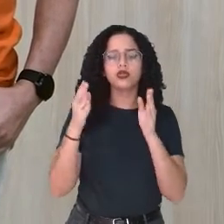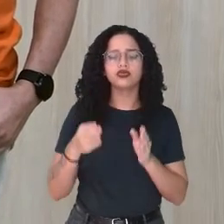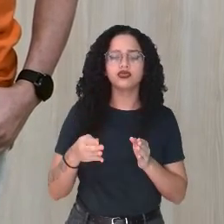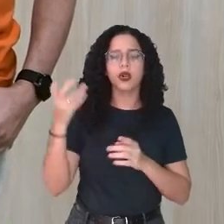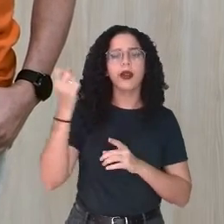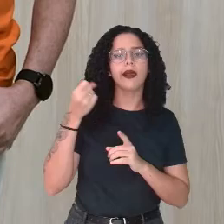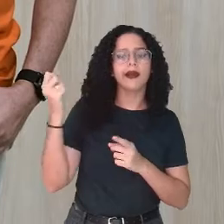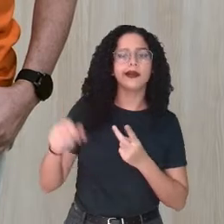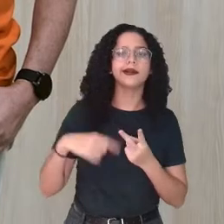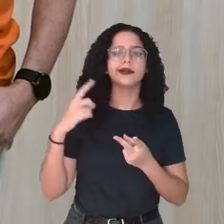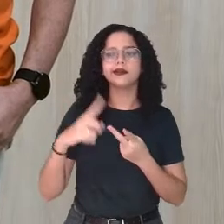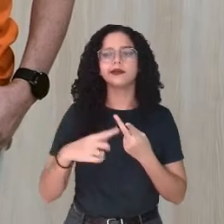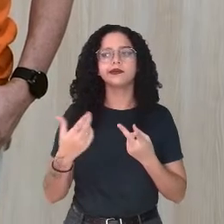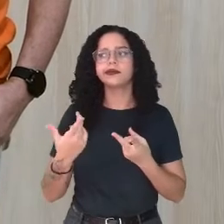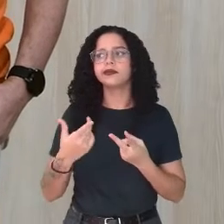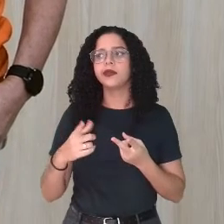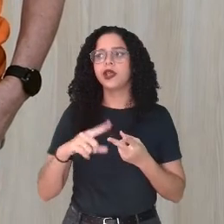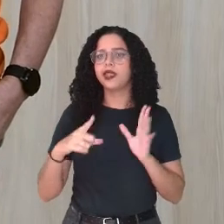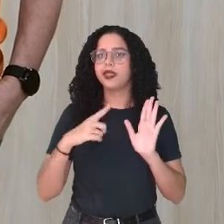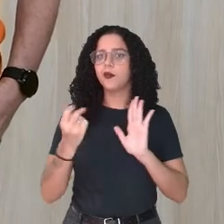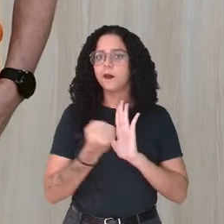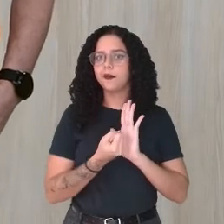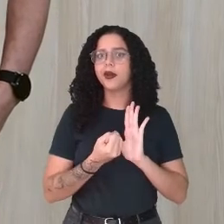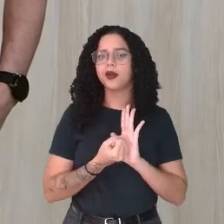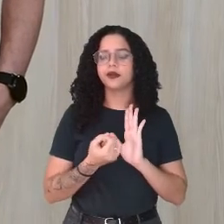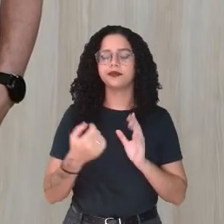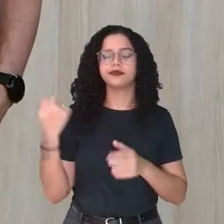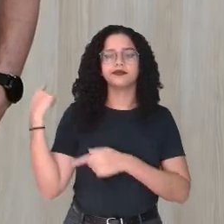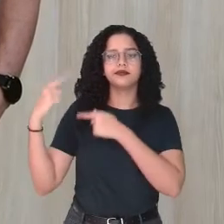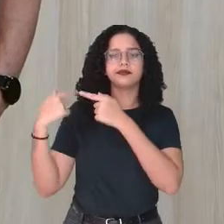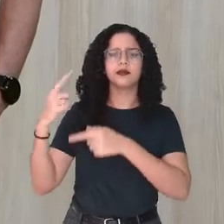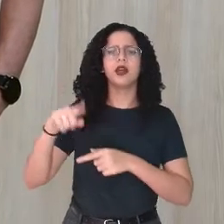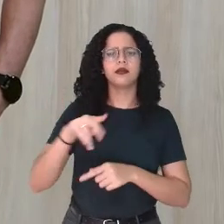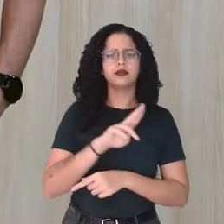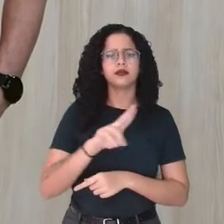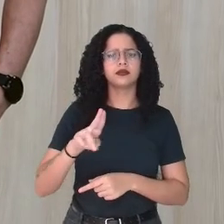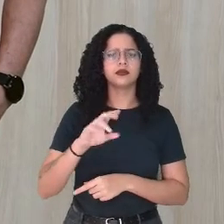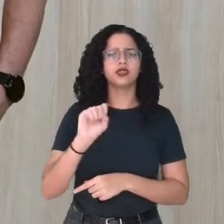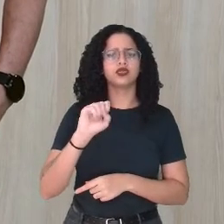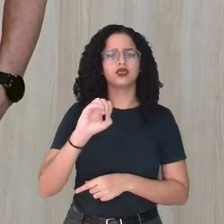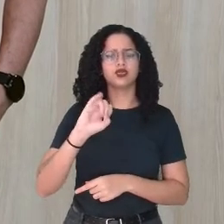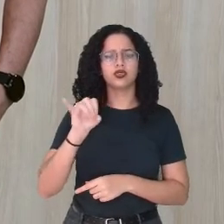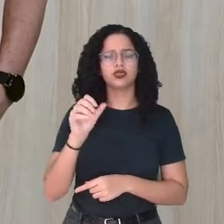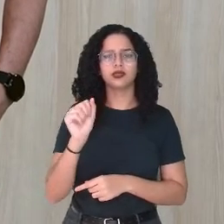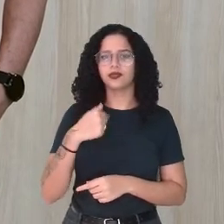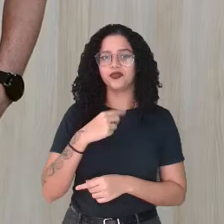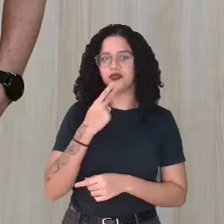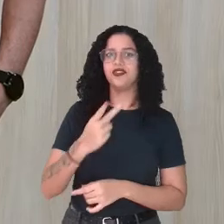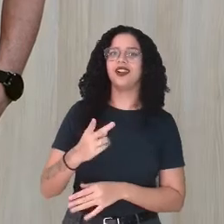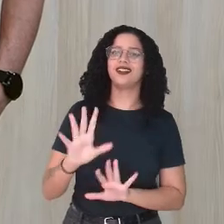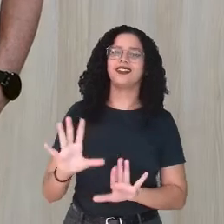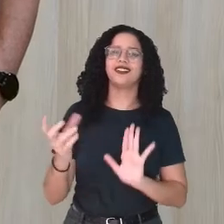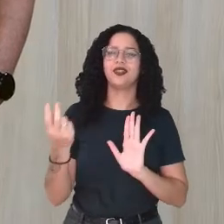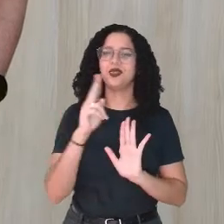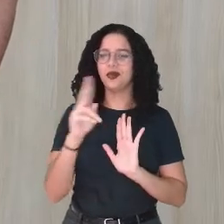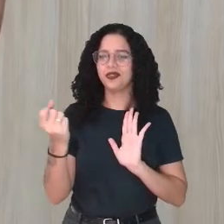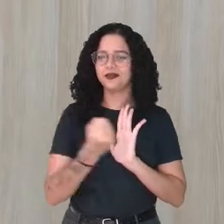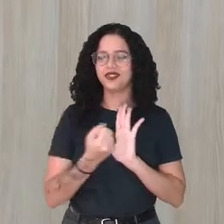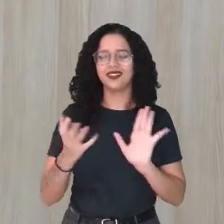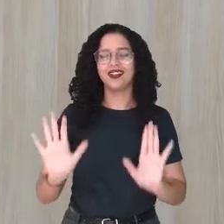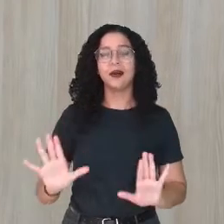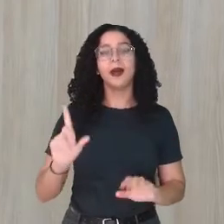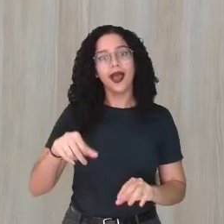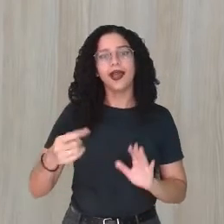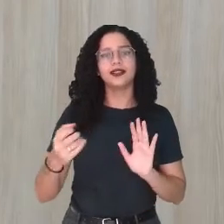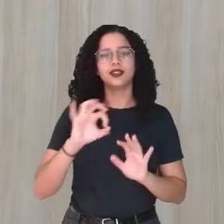soja, aquele suco de caixinha tem uma marca aí tradicional, você vê que é de soja. Não vou dizer na marca, né? Mas é